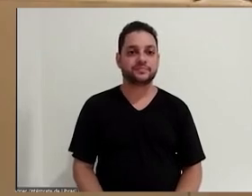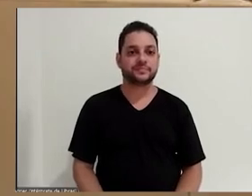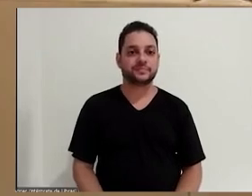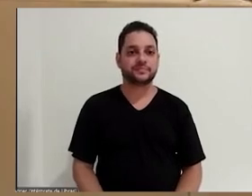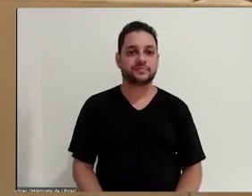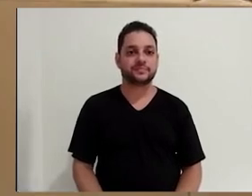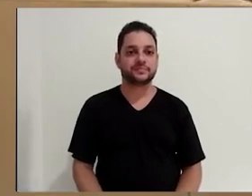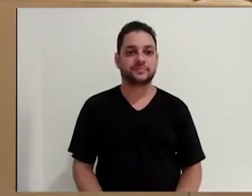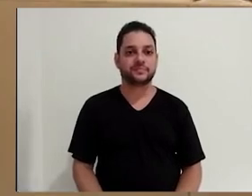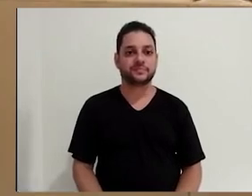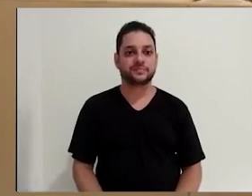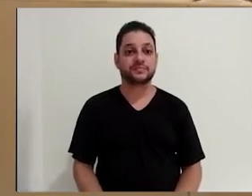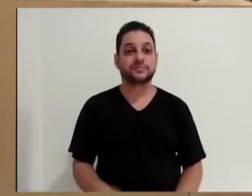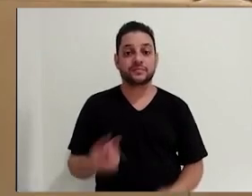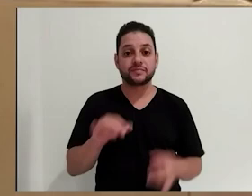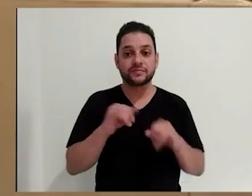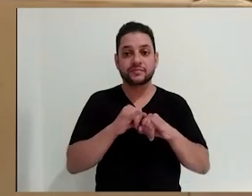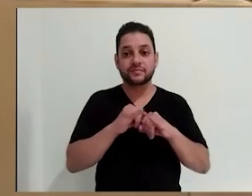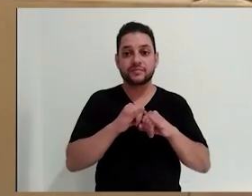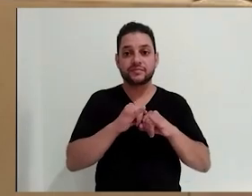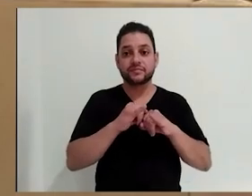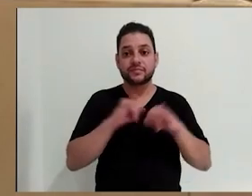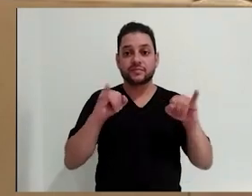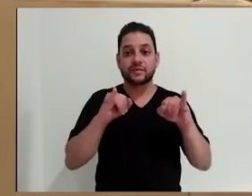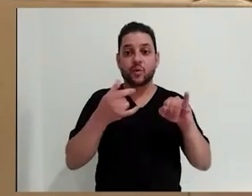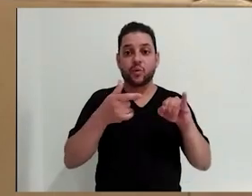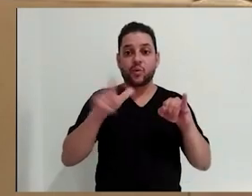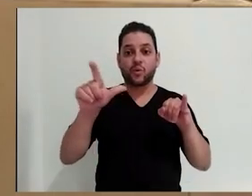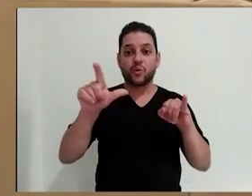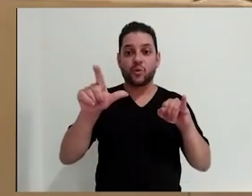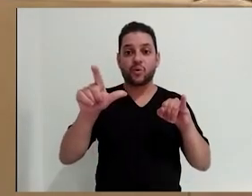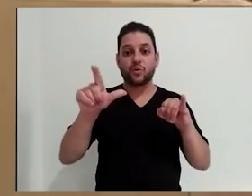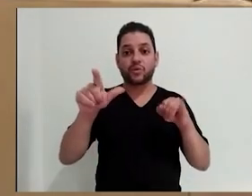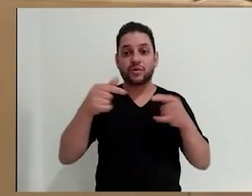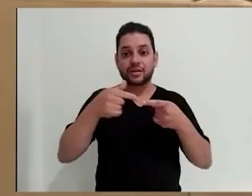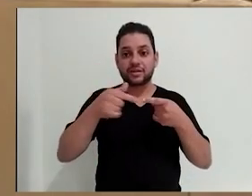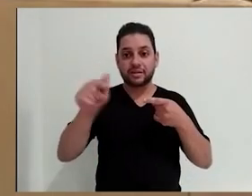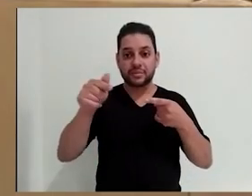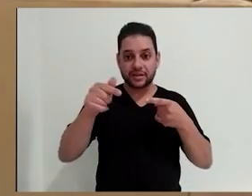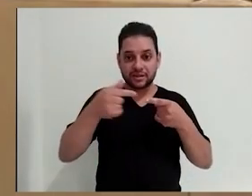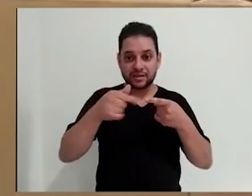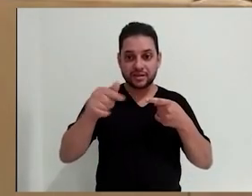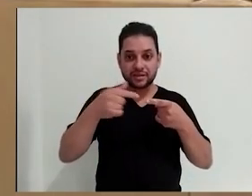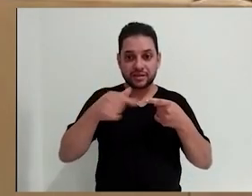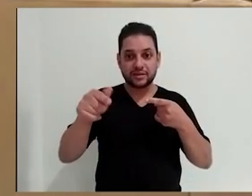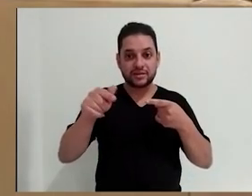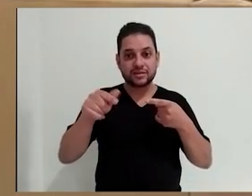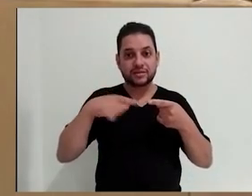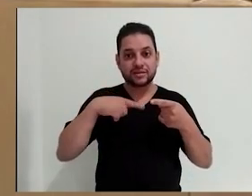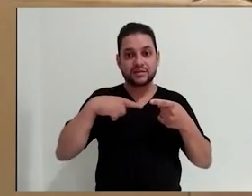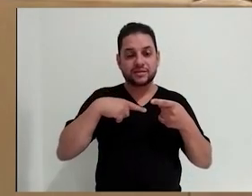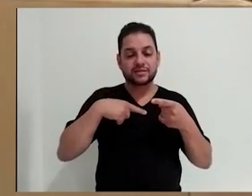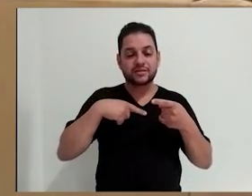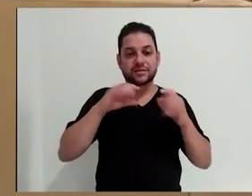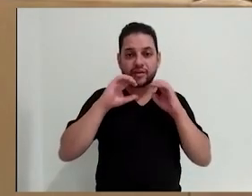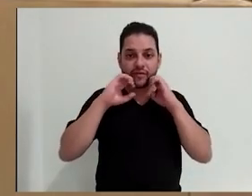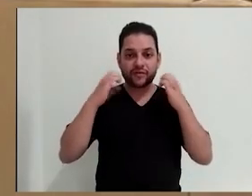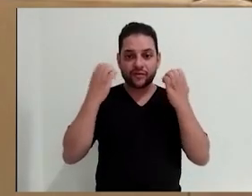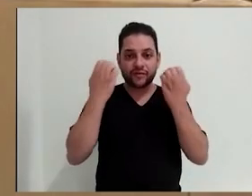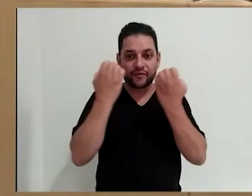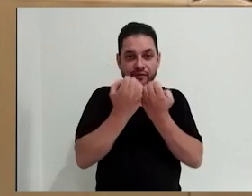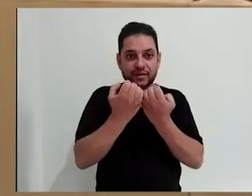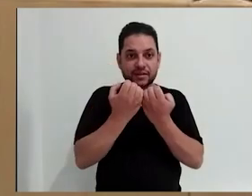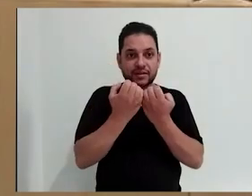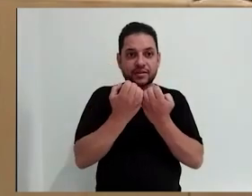E eu queria só avisar que nós temos um outro evento ainda pela semana, né? O evento do CLISP, que nós teremos na sequência.